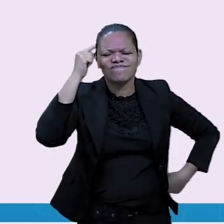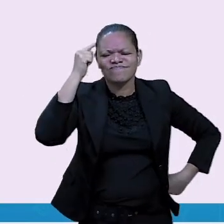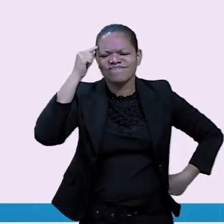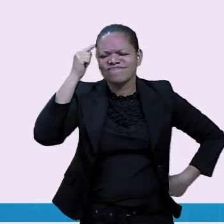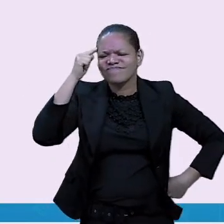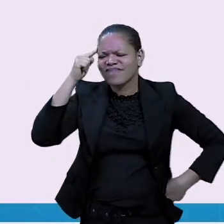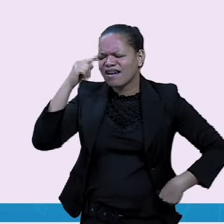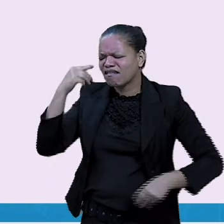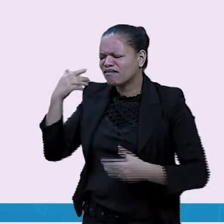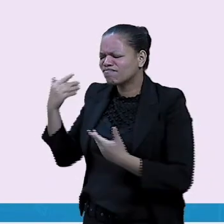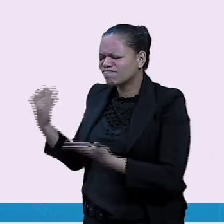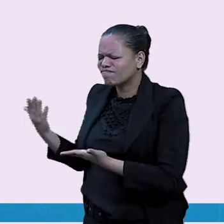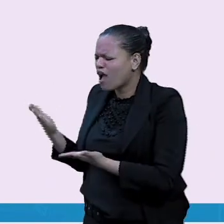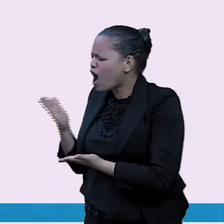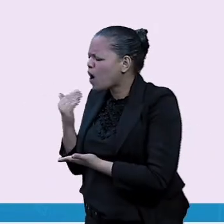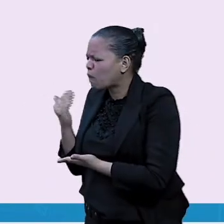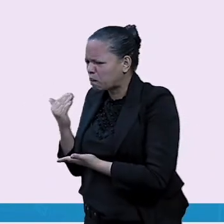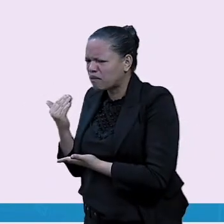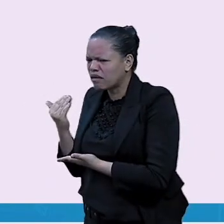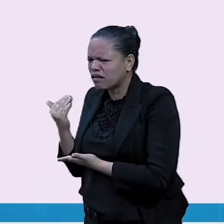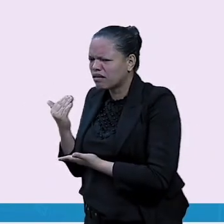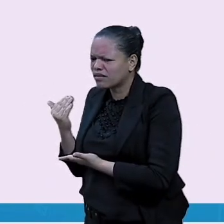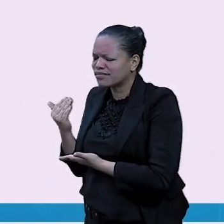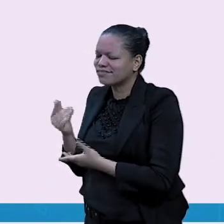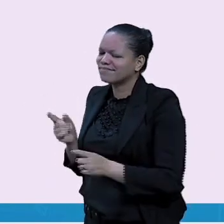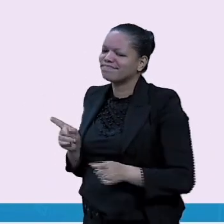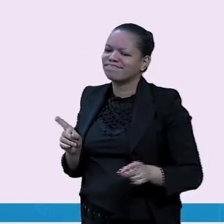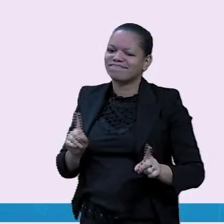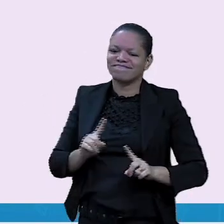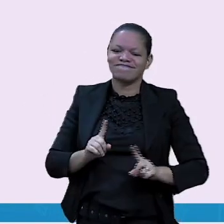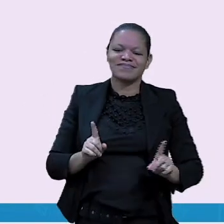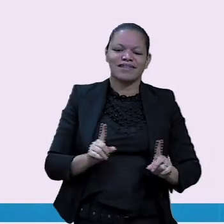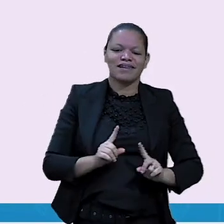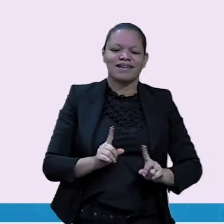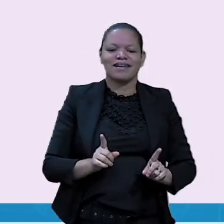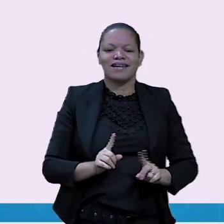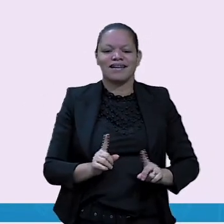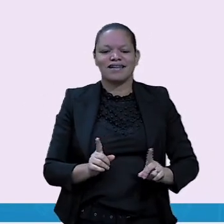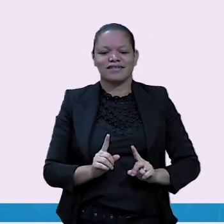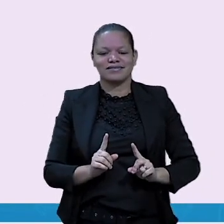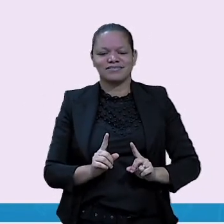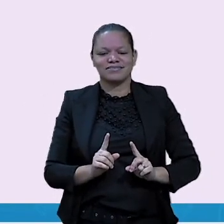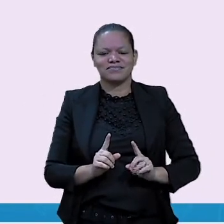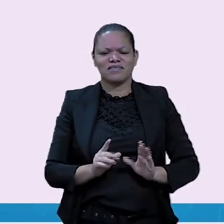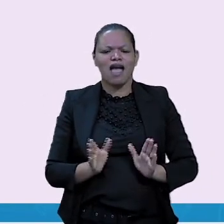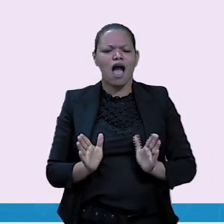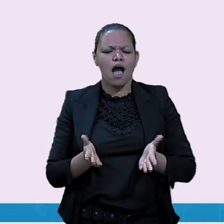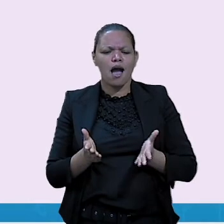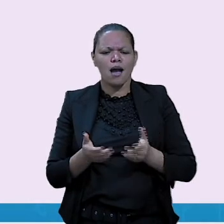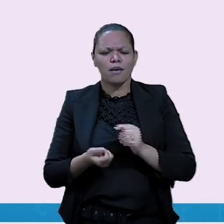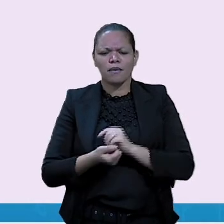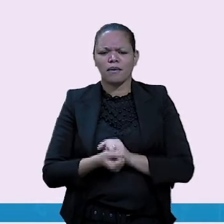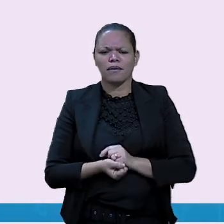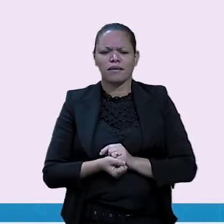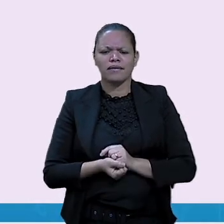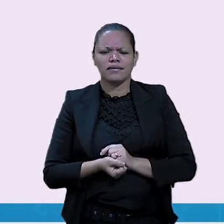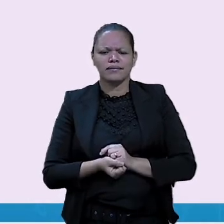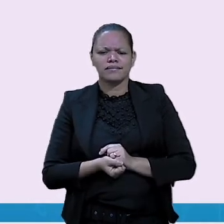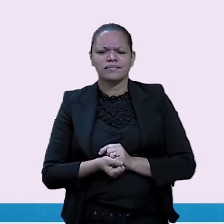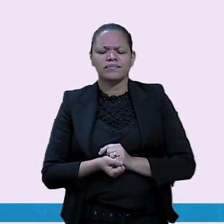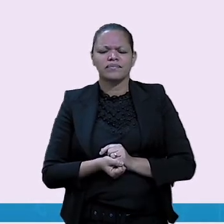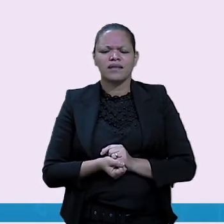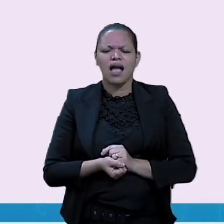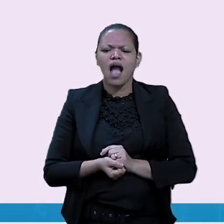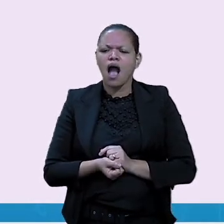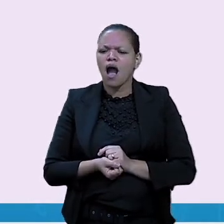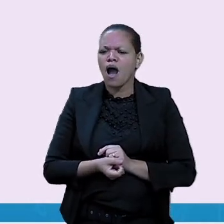está perguntando, ó, a número 5. O Zé Lelé entendeu o que o Chico Bento queria, gente? Vocês já notaram a